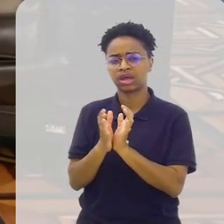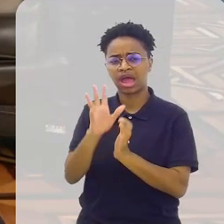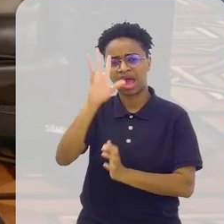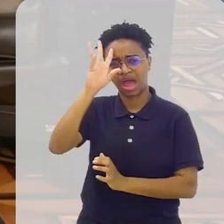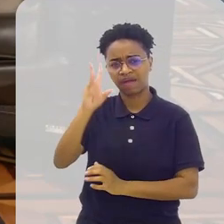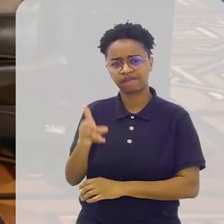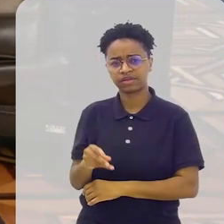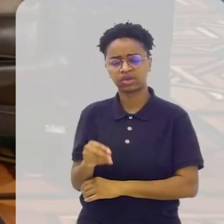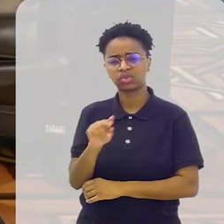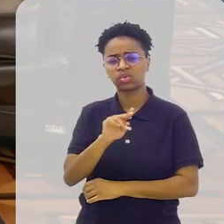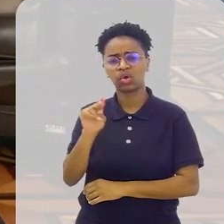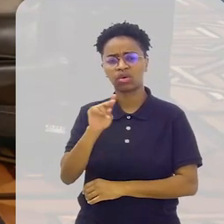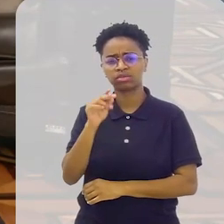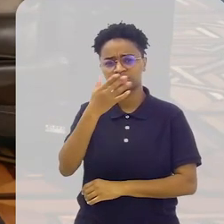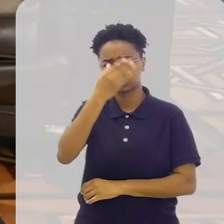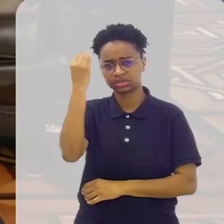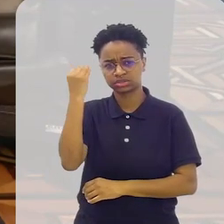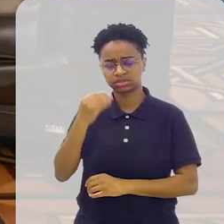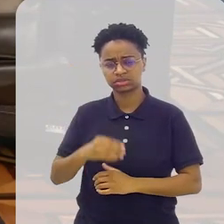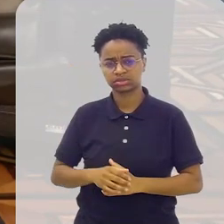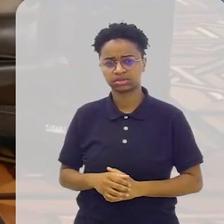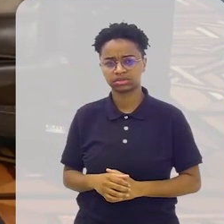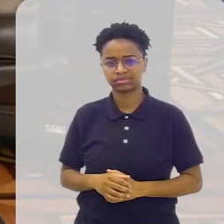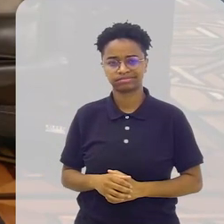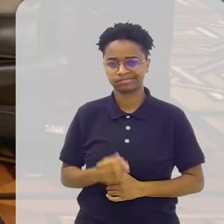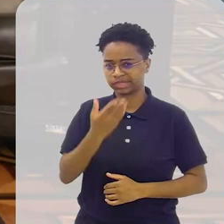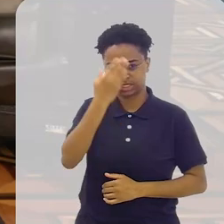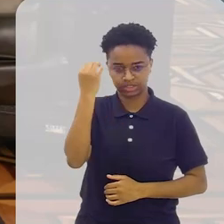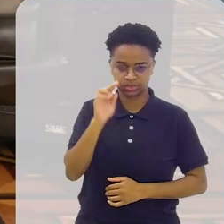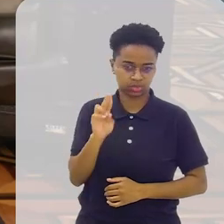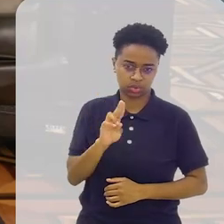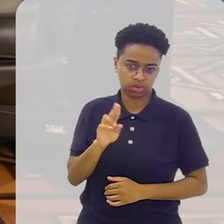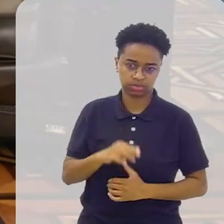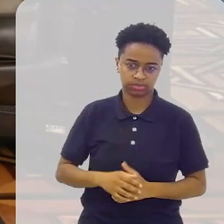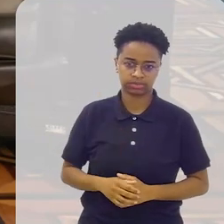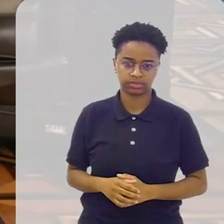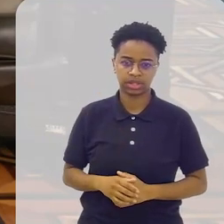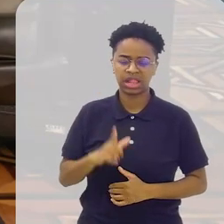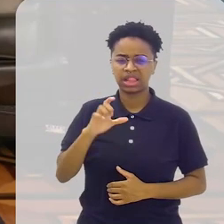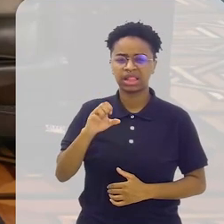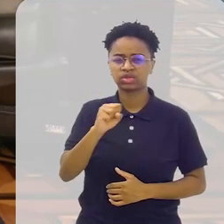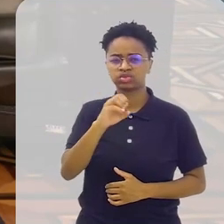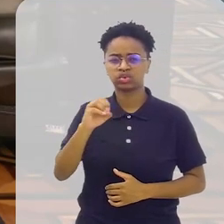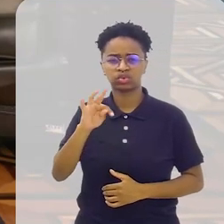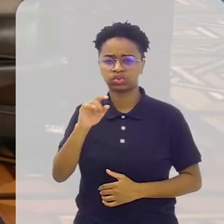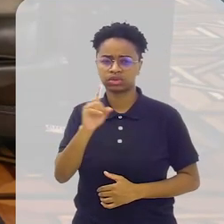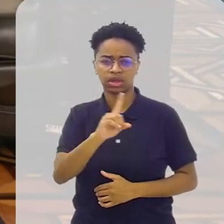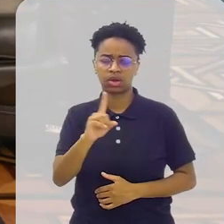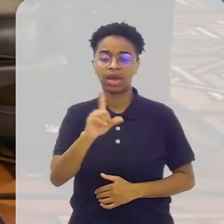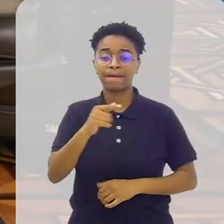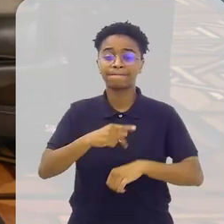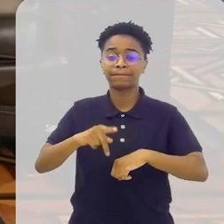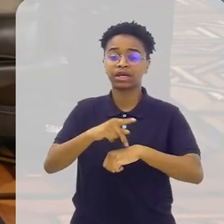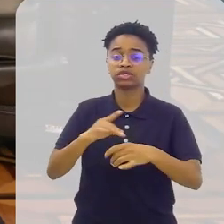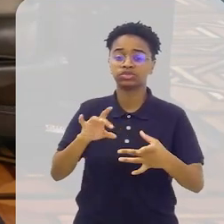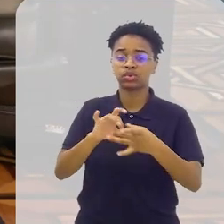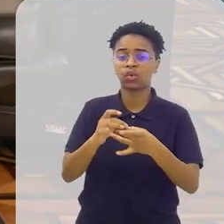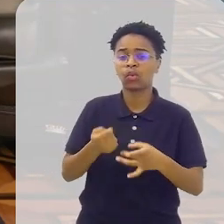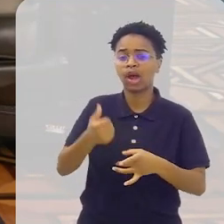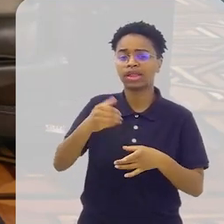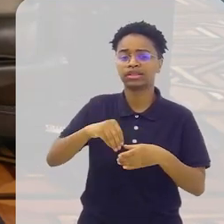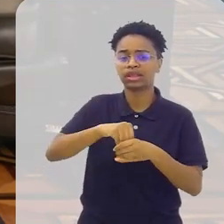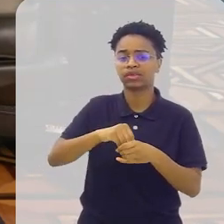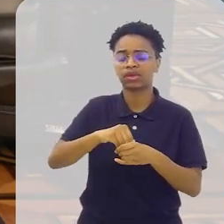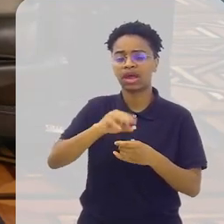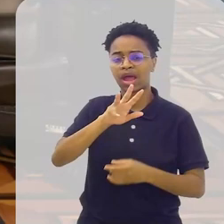maior comunidade comunidade da África do Sul eu esqueci o nome da eu esqueci o nome agora não é lesor tolestou